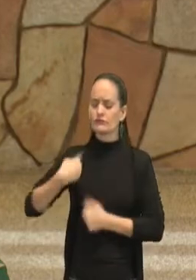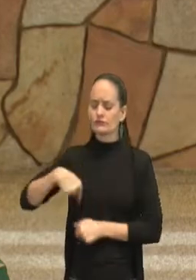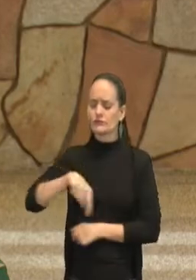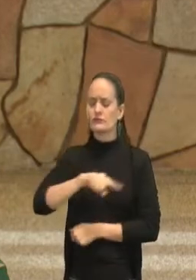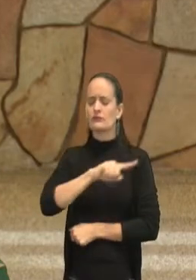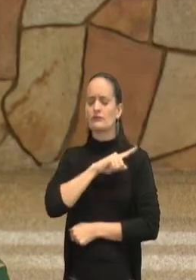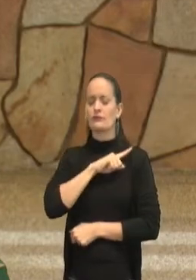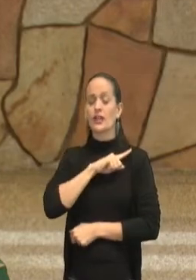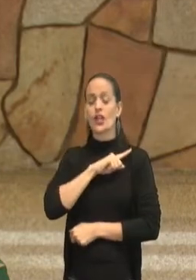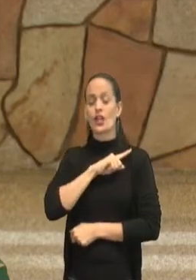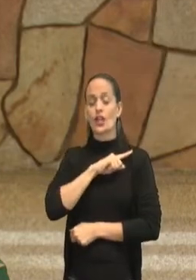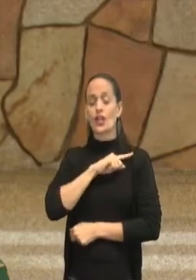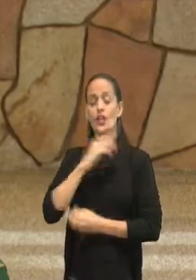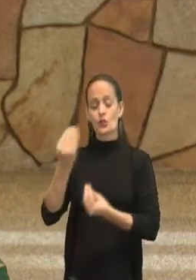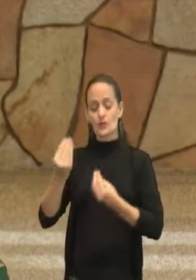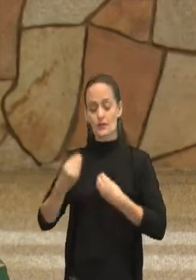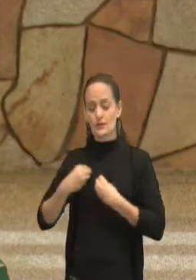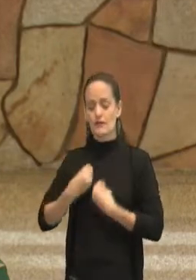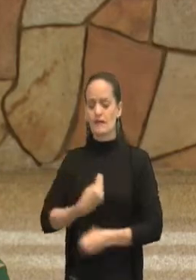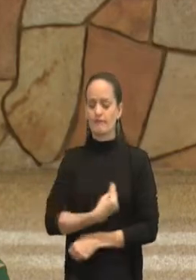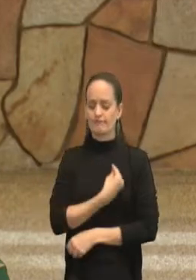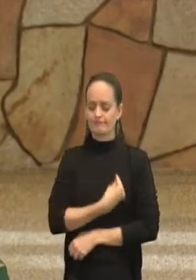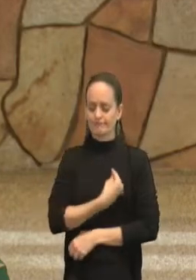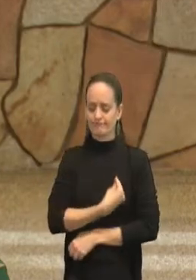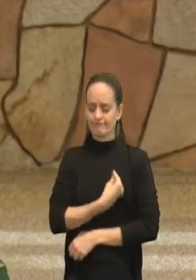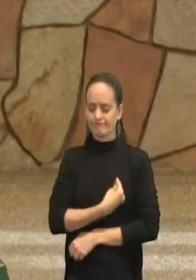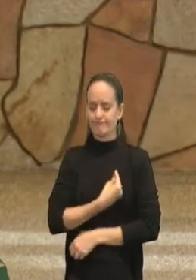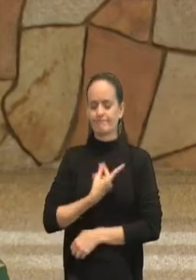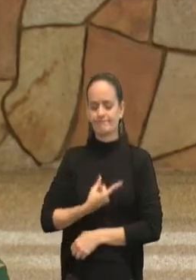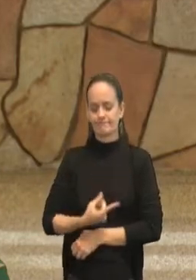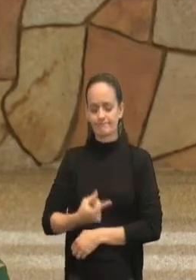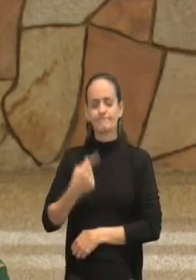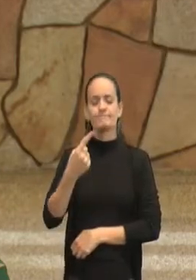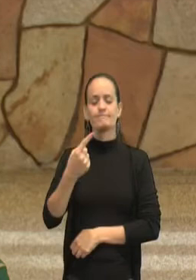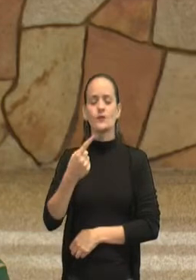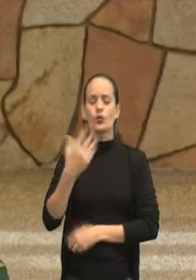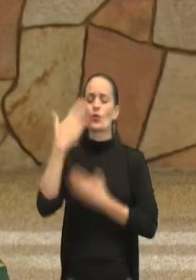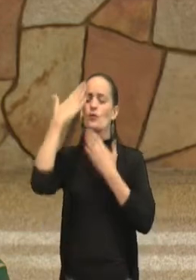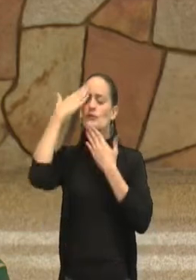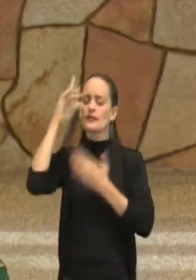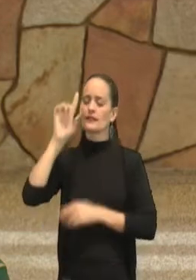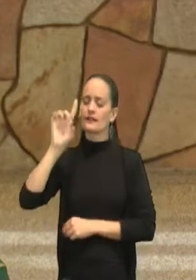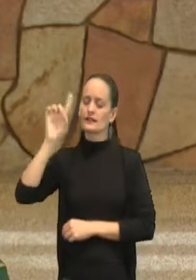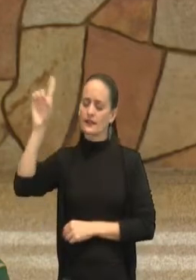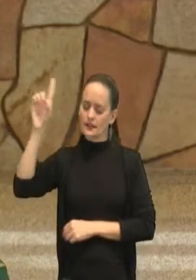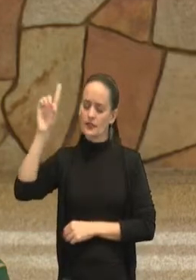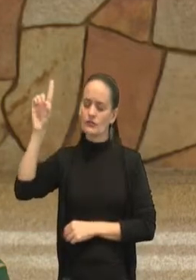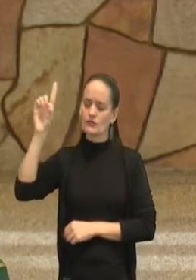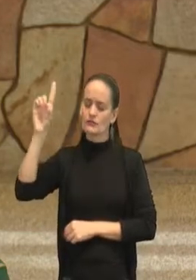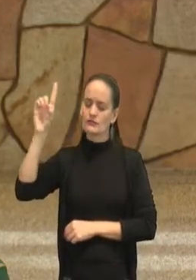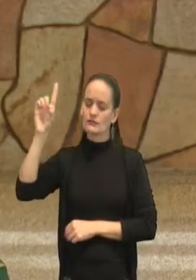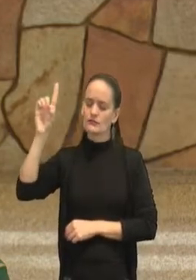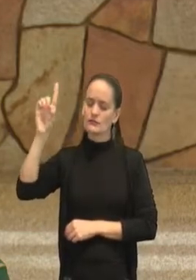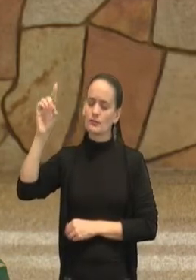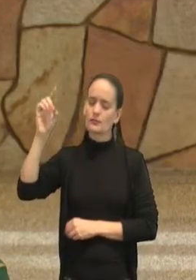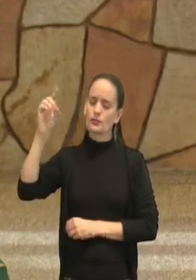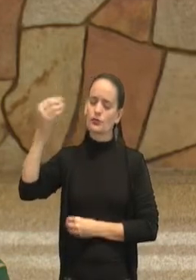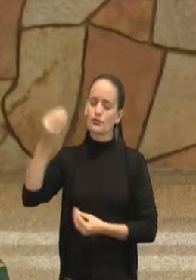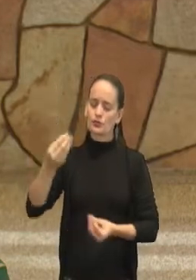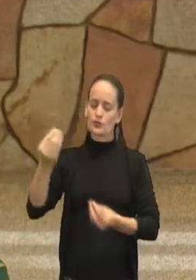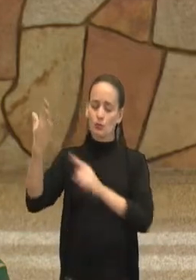nos garante a salvação nele. Obrigado, ó Deus, por nos entregar a Tua palavra,